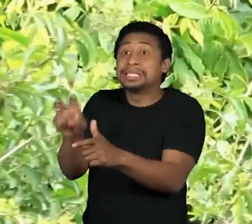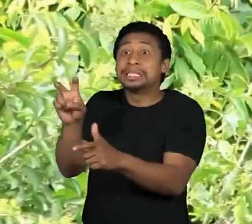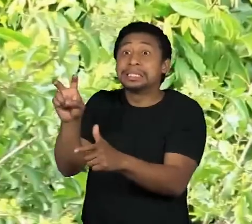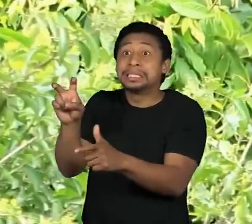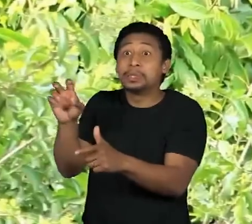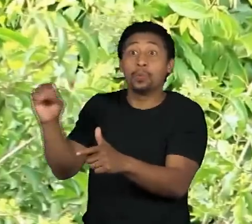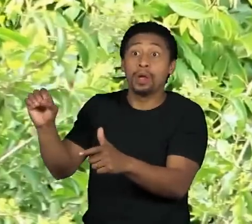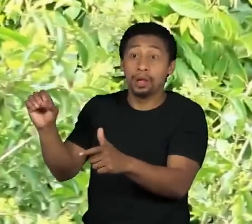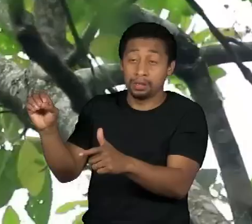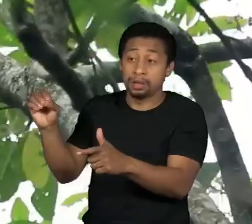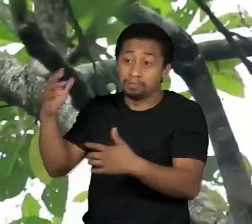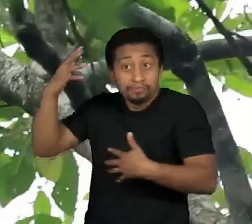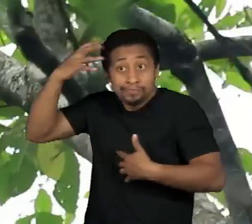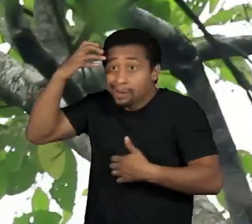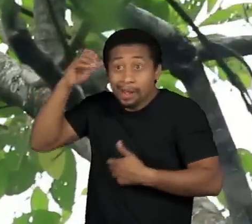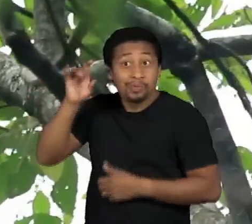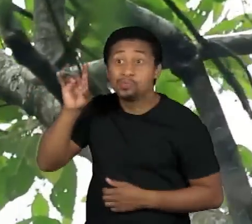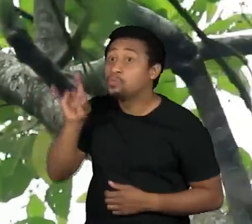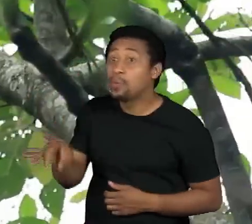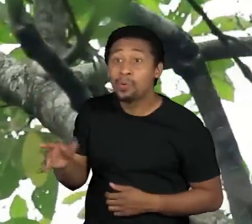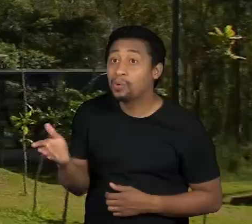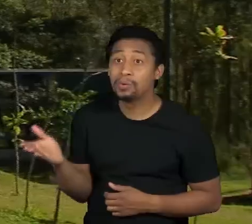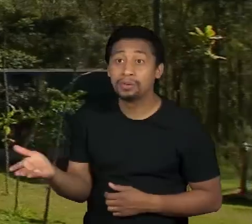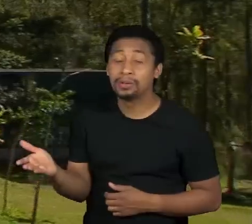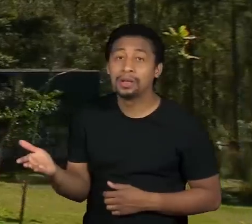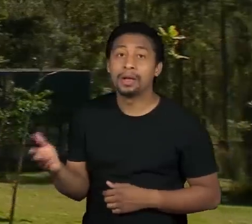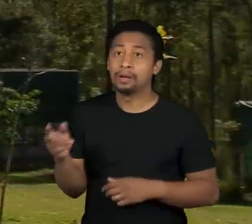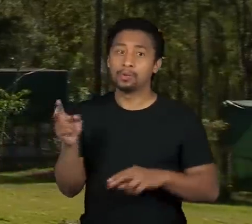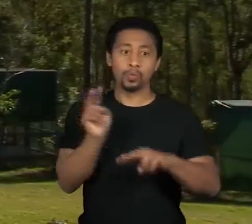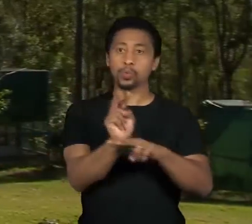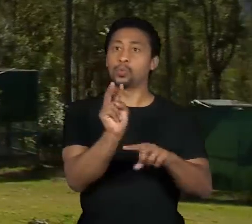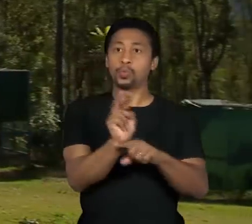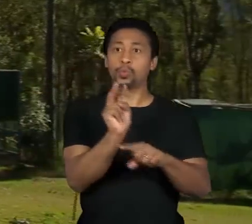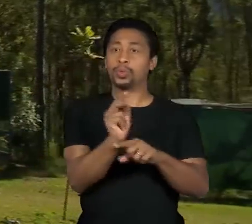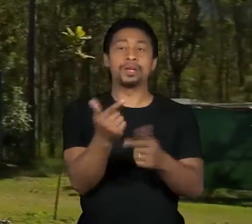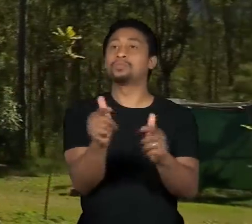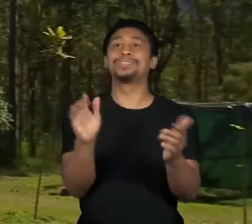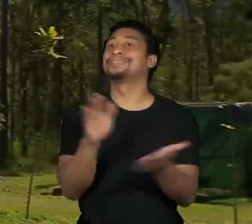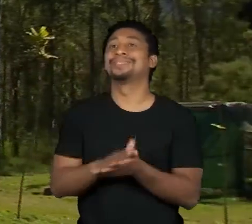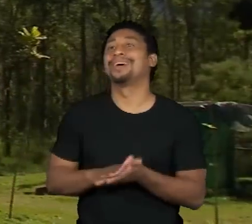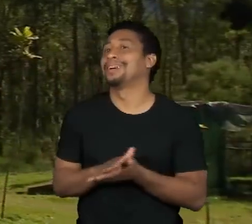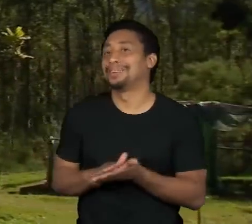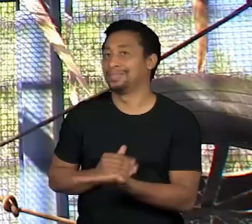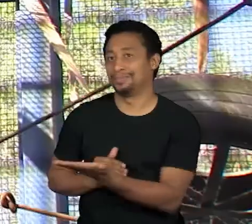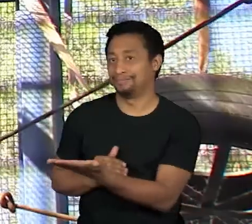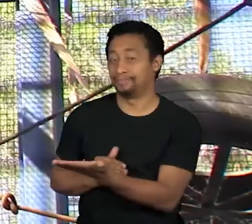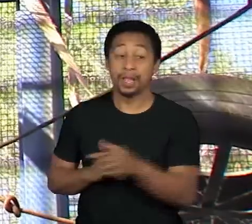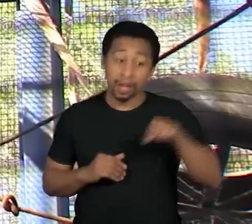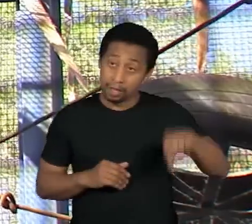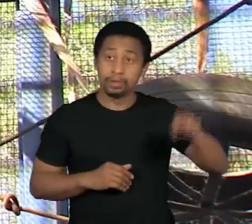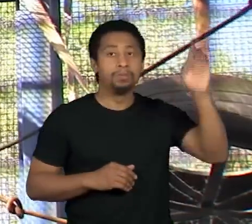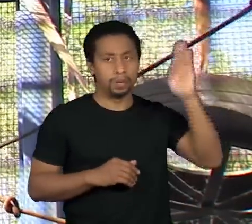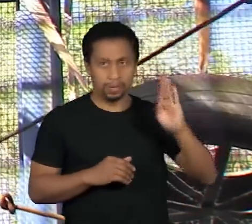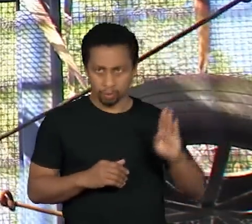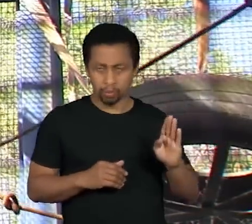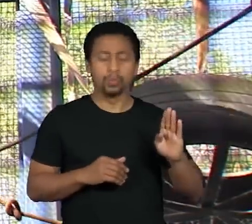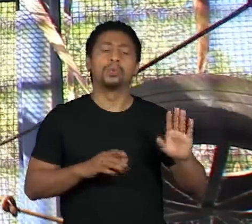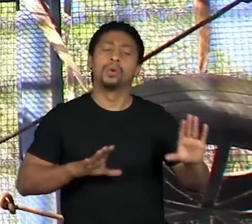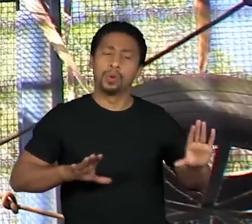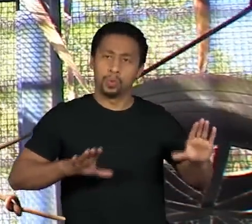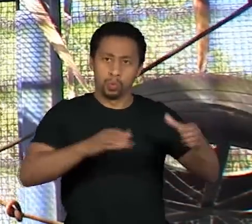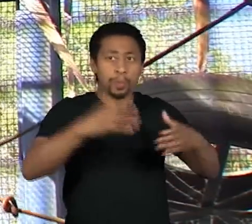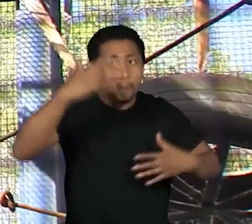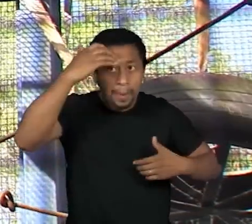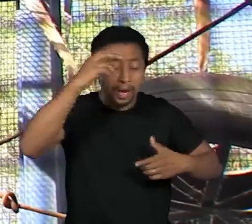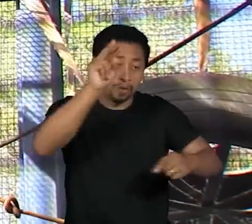da natureza e nenhum em cativeiro. Já no Brasil, a população em cativeiro é bem maior,